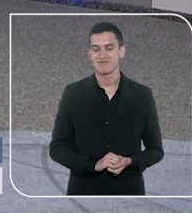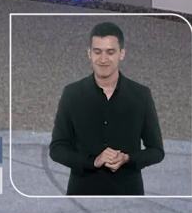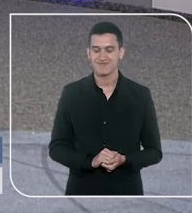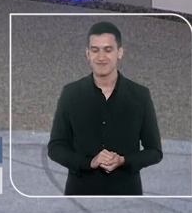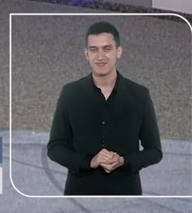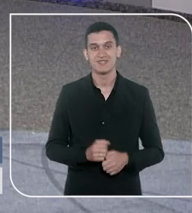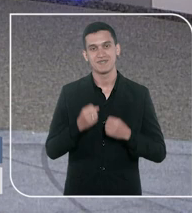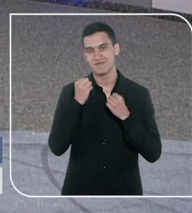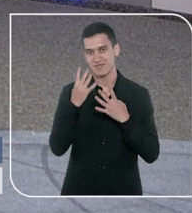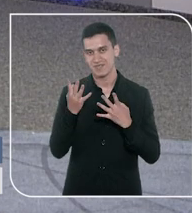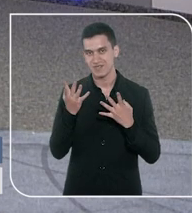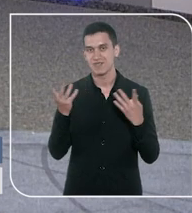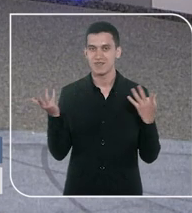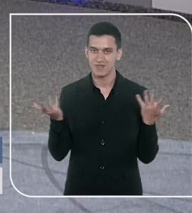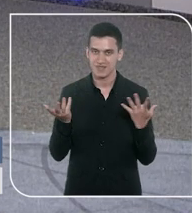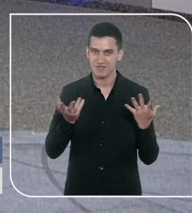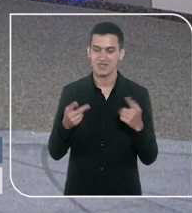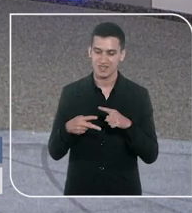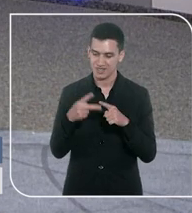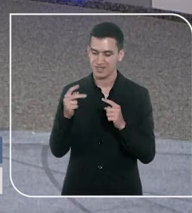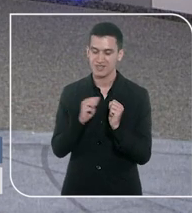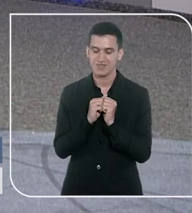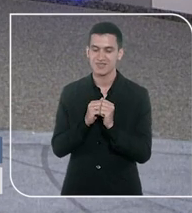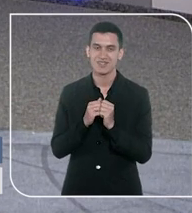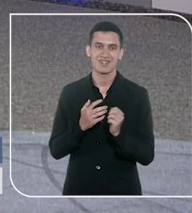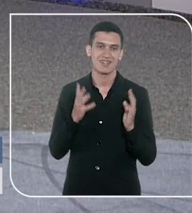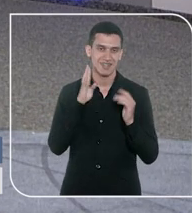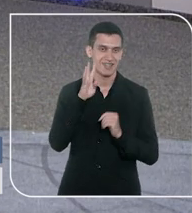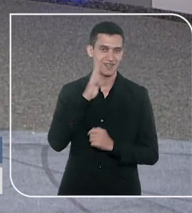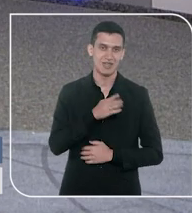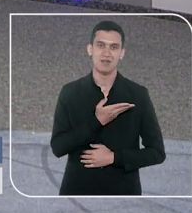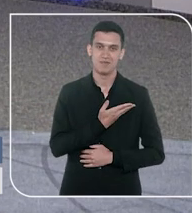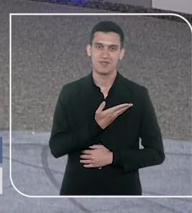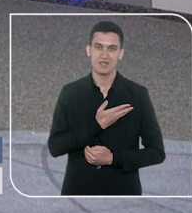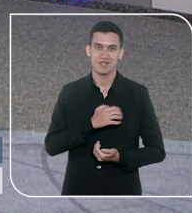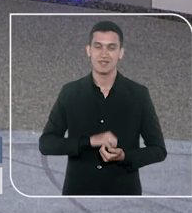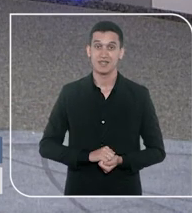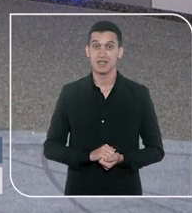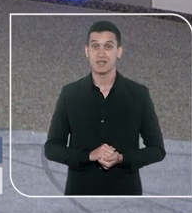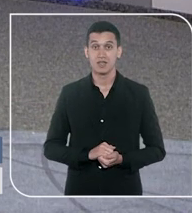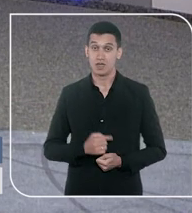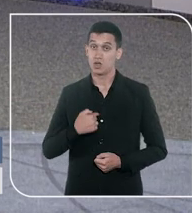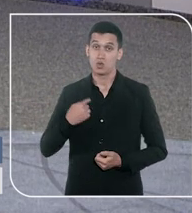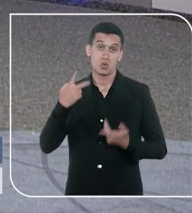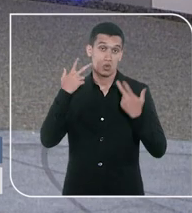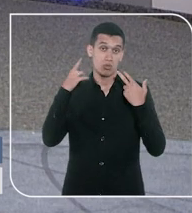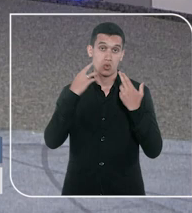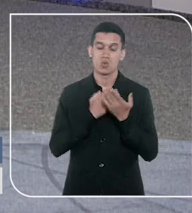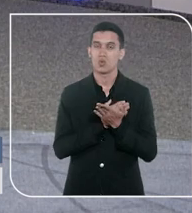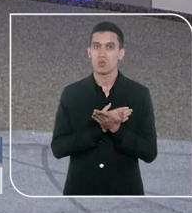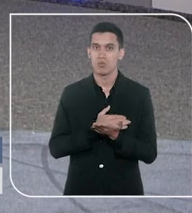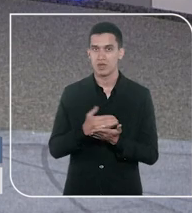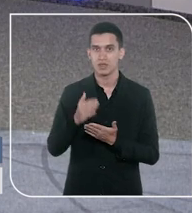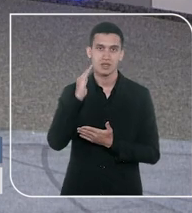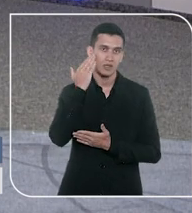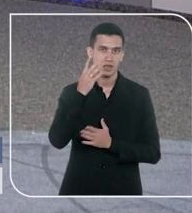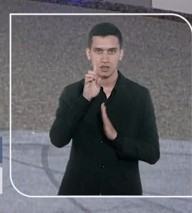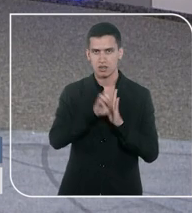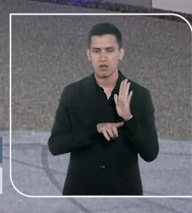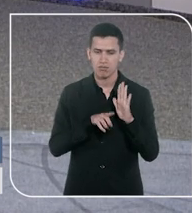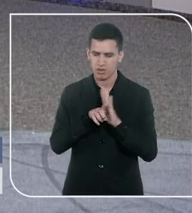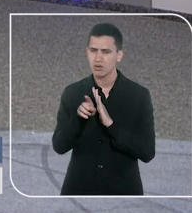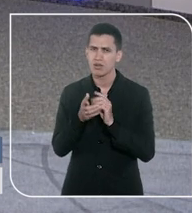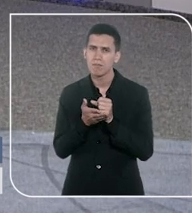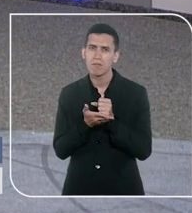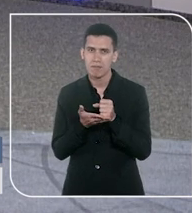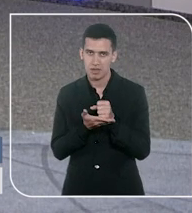pôde fazer essa união entre ambos os amigos, né? Bom, eu costumo começar o nosso Entender Direito com perguntas mais básicas,